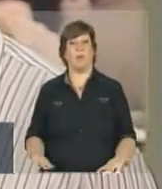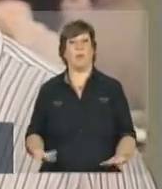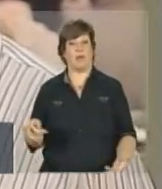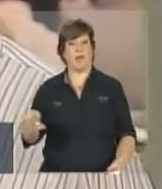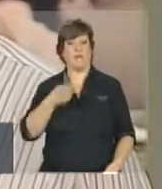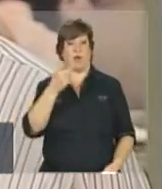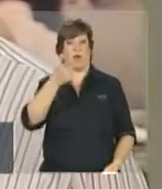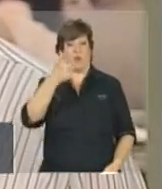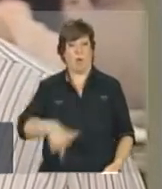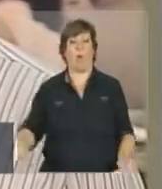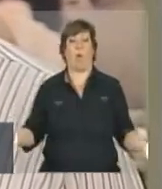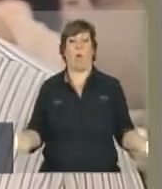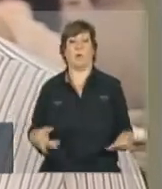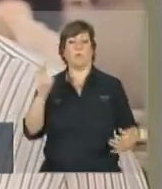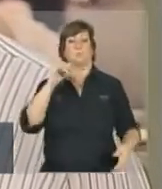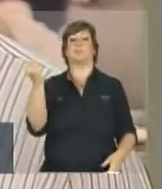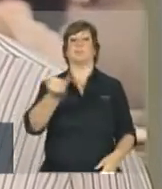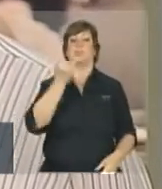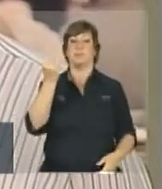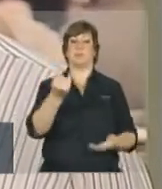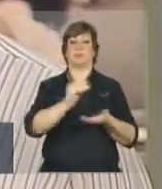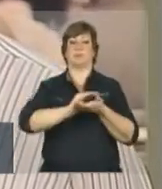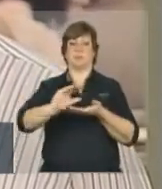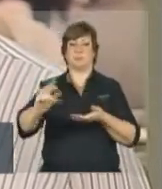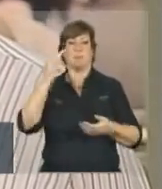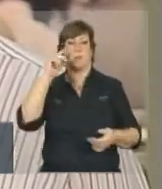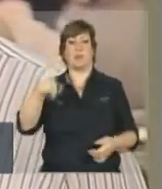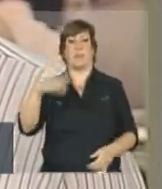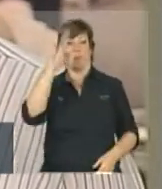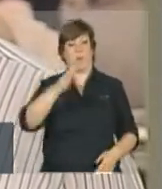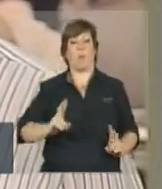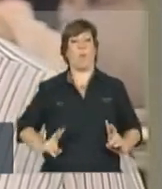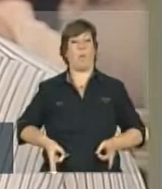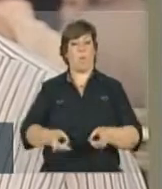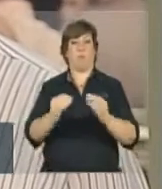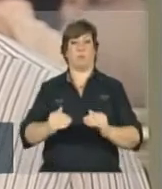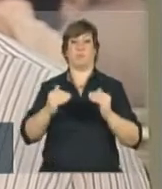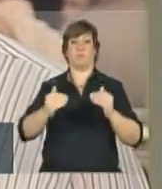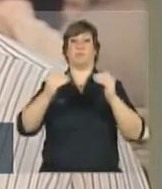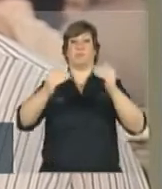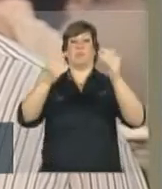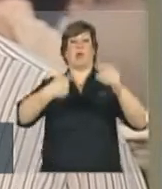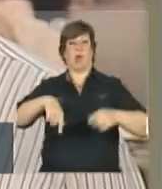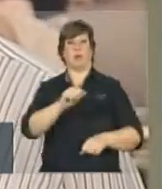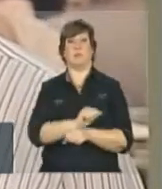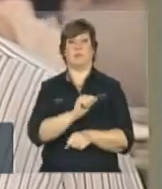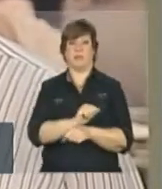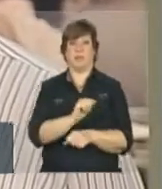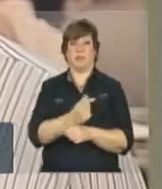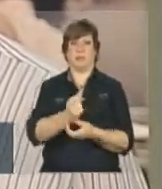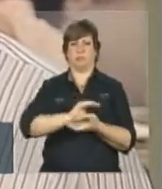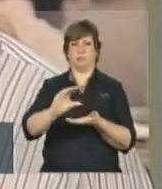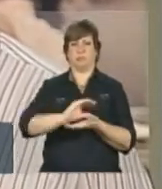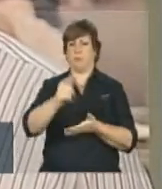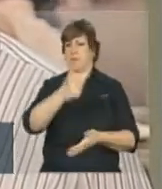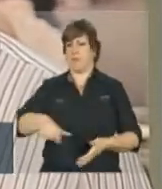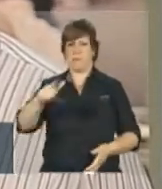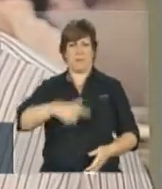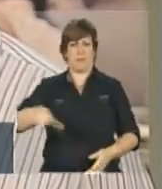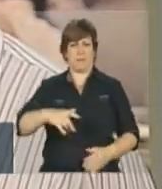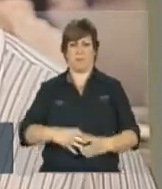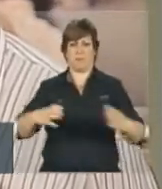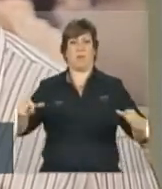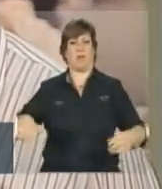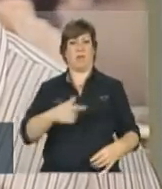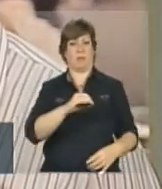da importância do investimento para o Brasil continuar crescendo e a nossa perspectiva de investir mais e crescer mais esse